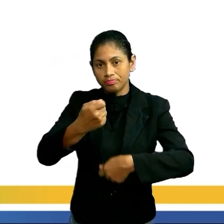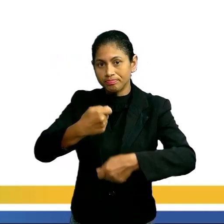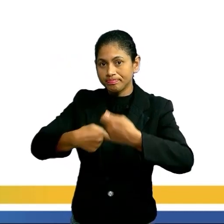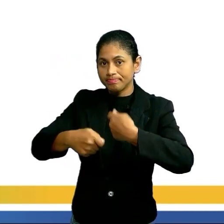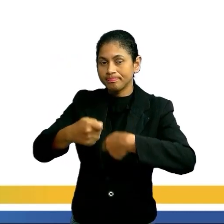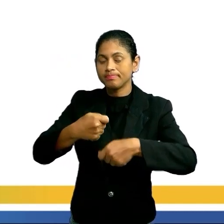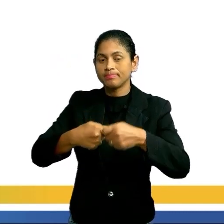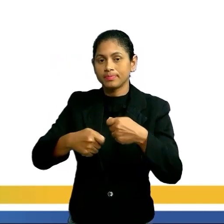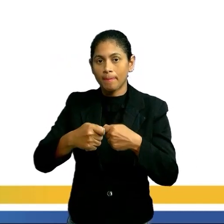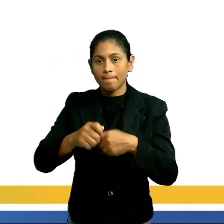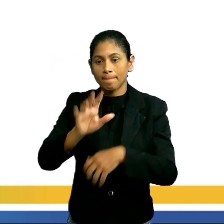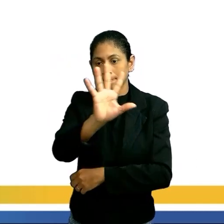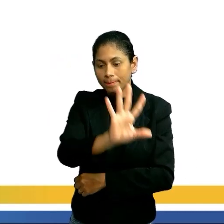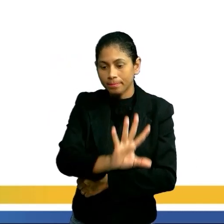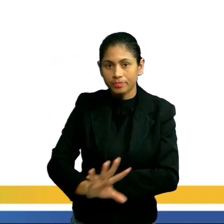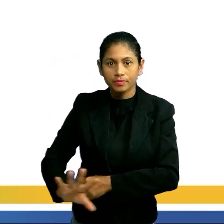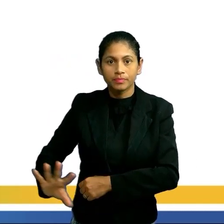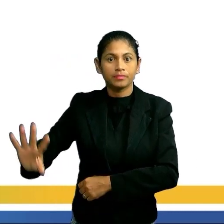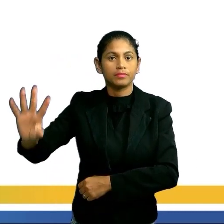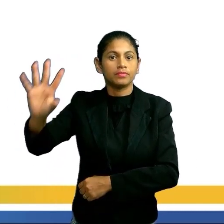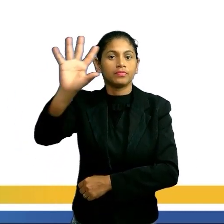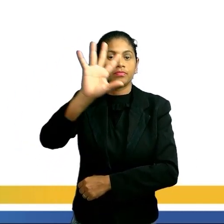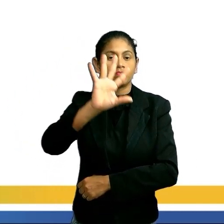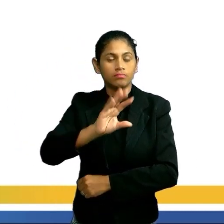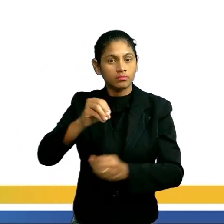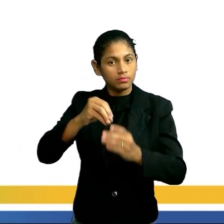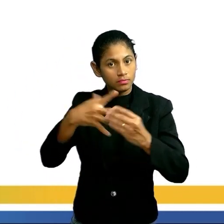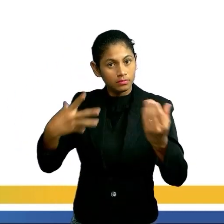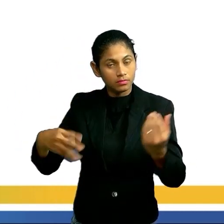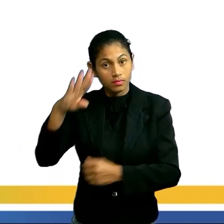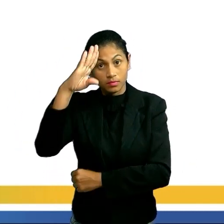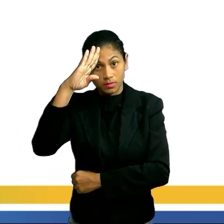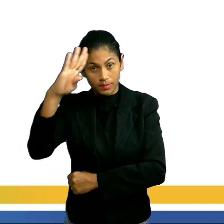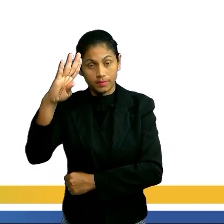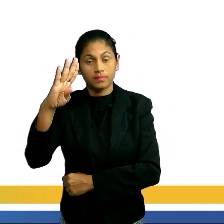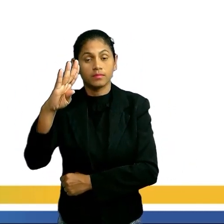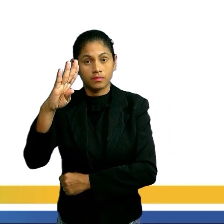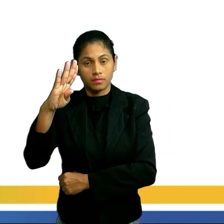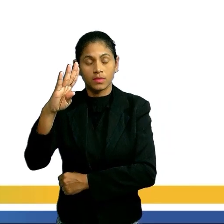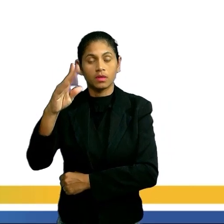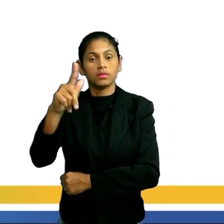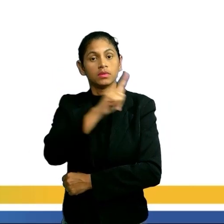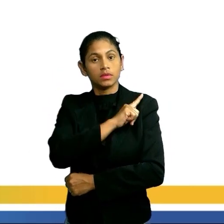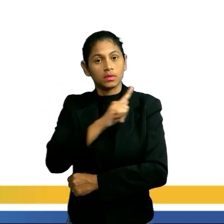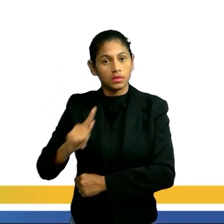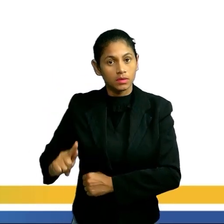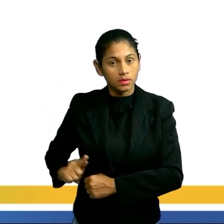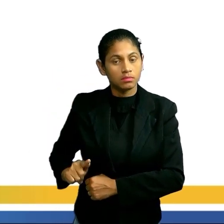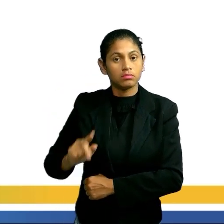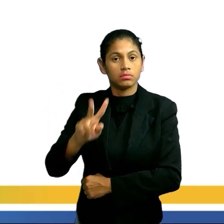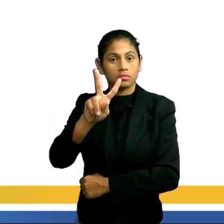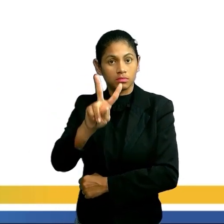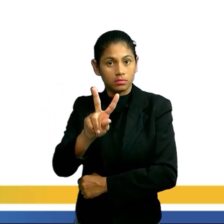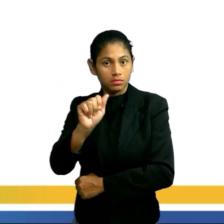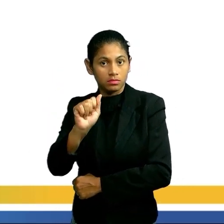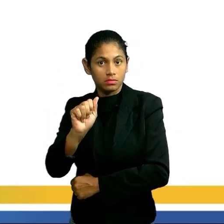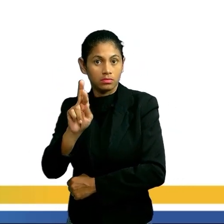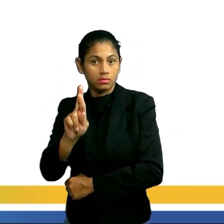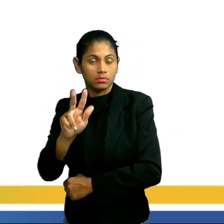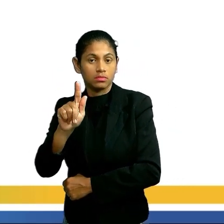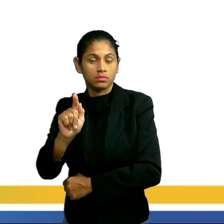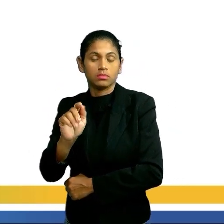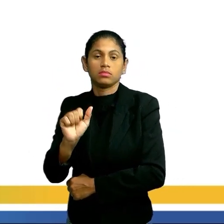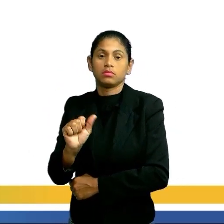O nacionalismo era uma das características principais, né, desse governo populista do